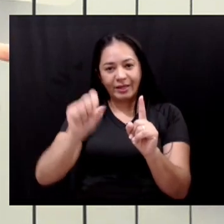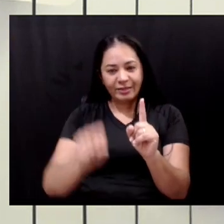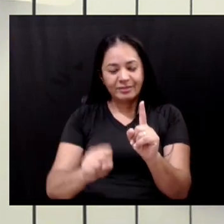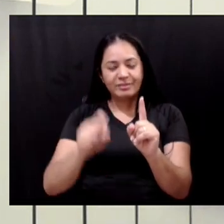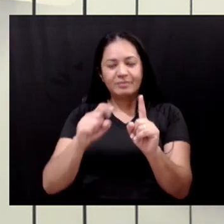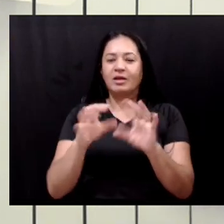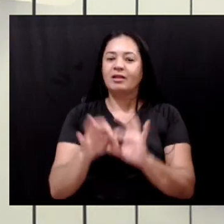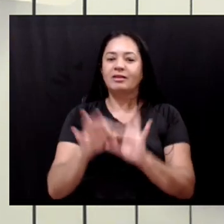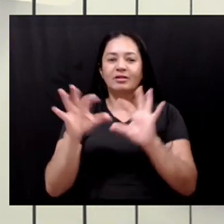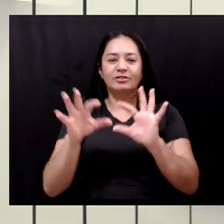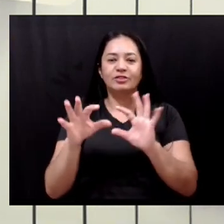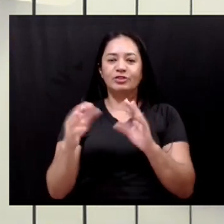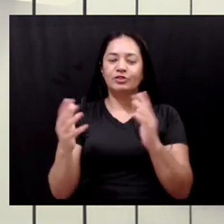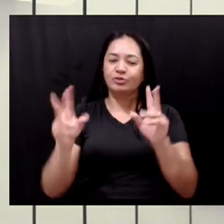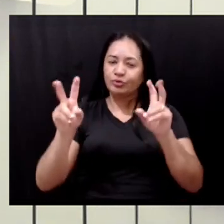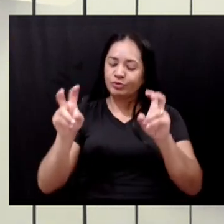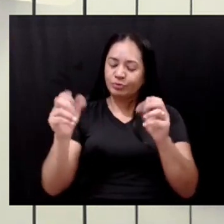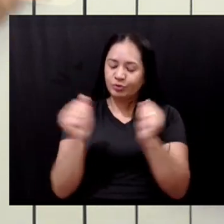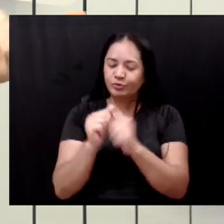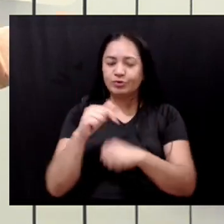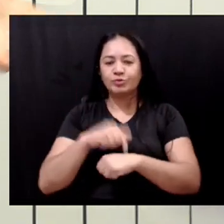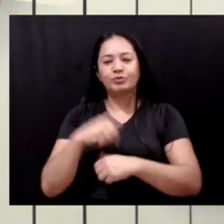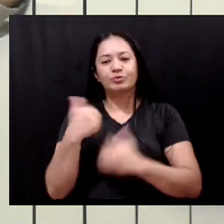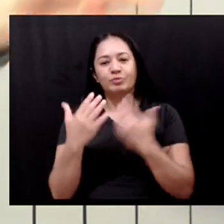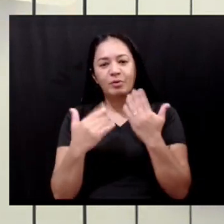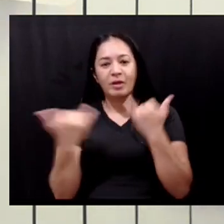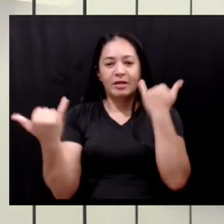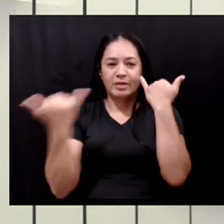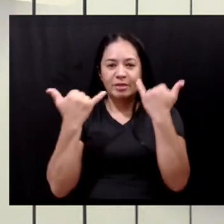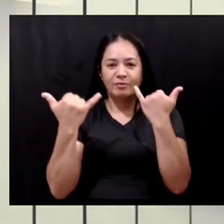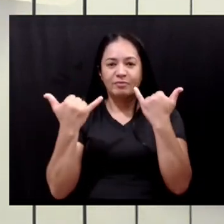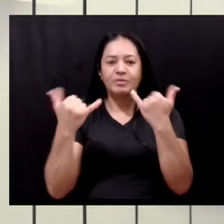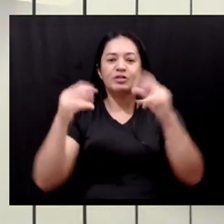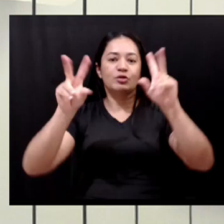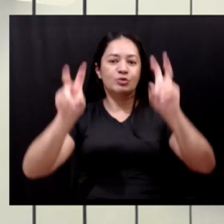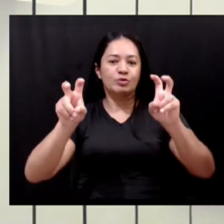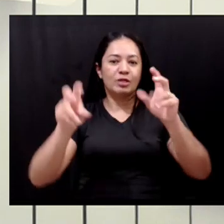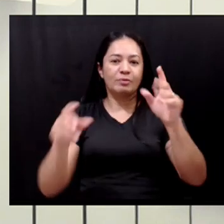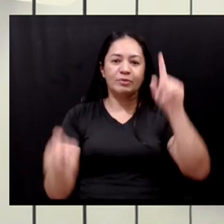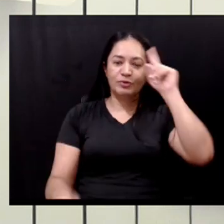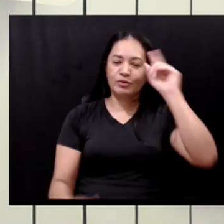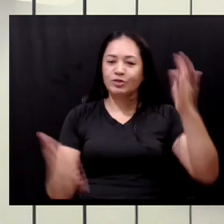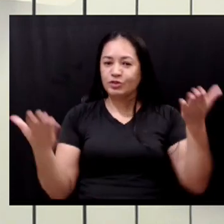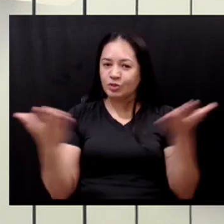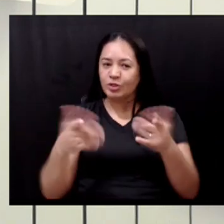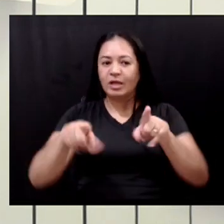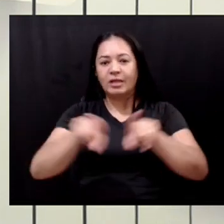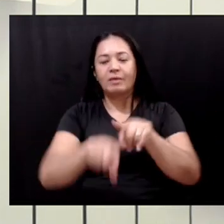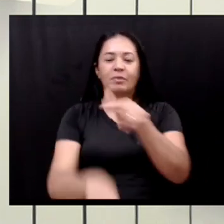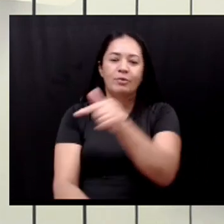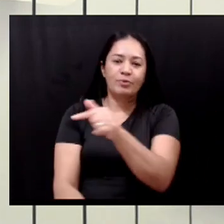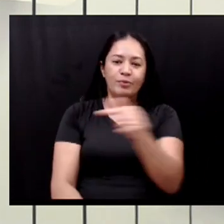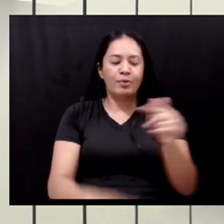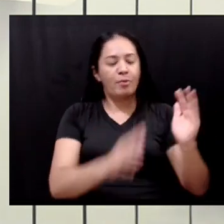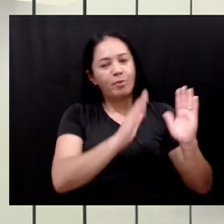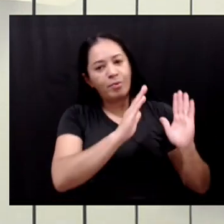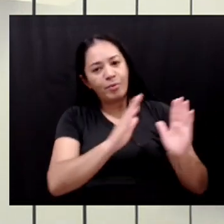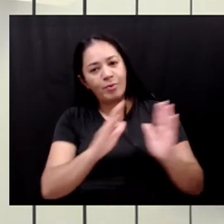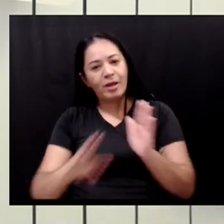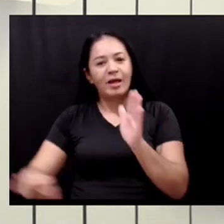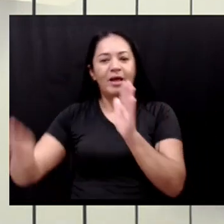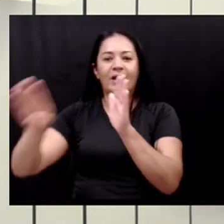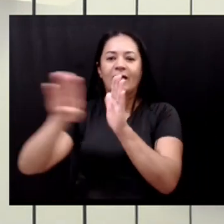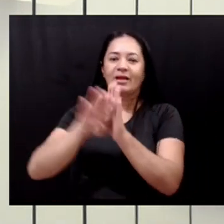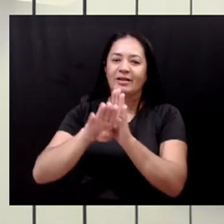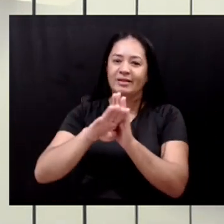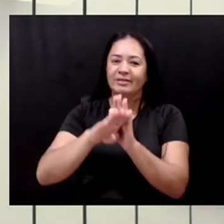tempo com a nossa equipe e as informações sobre o dia de hoje e também toda a programação até a próxima semana.